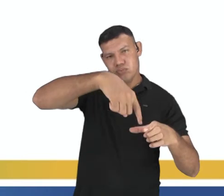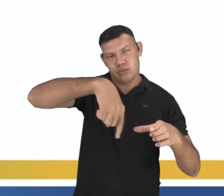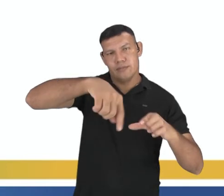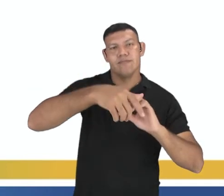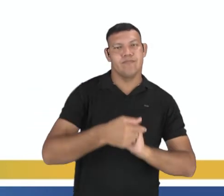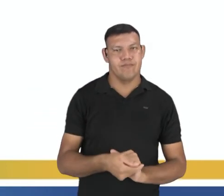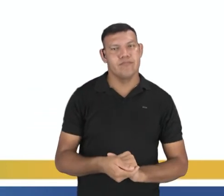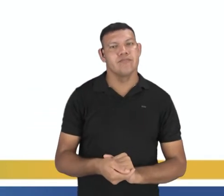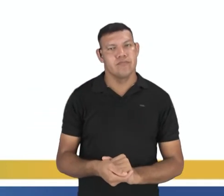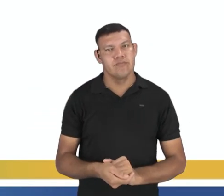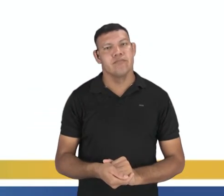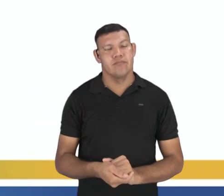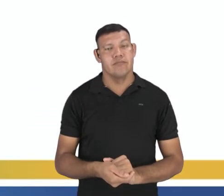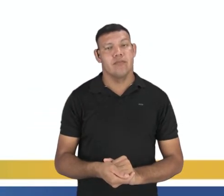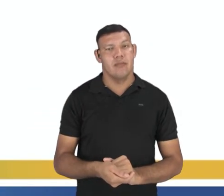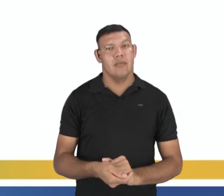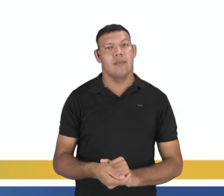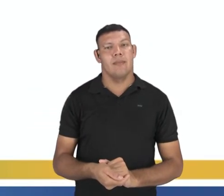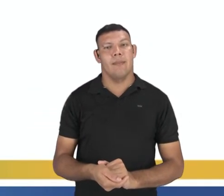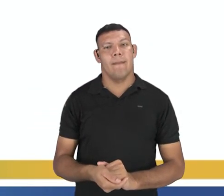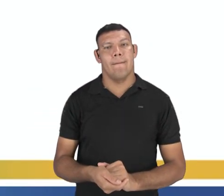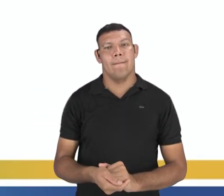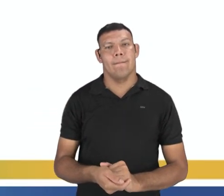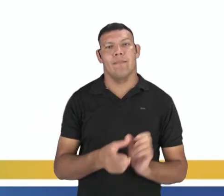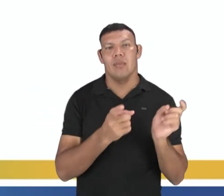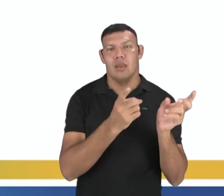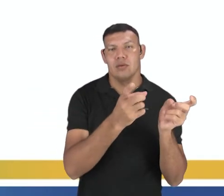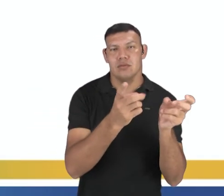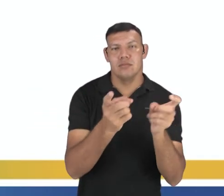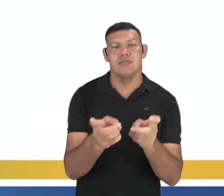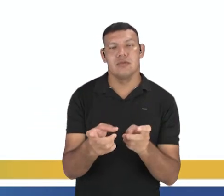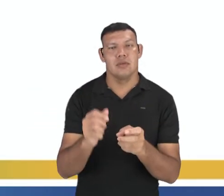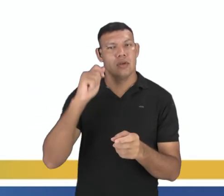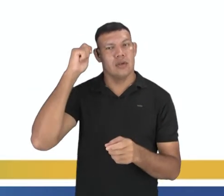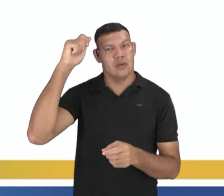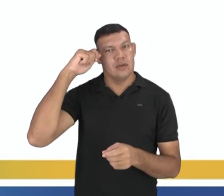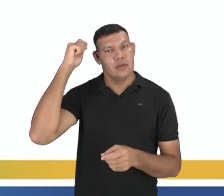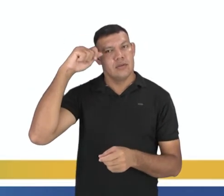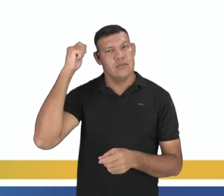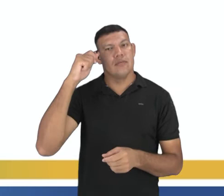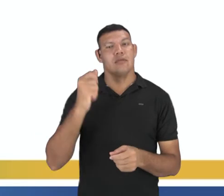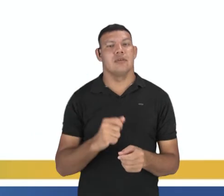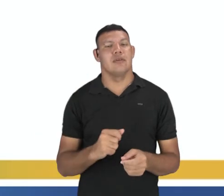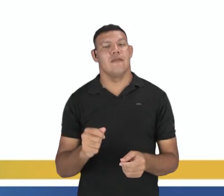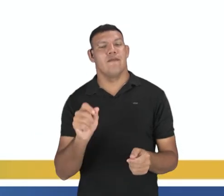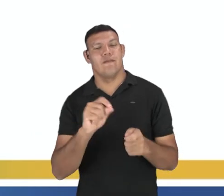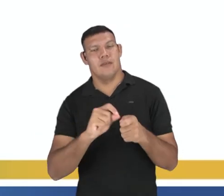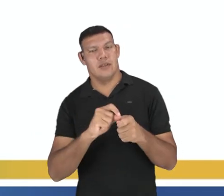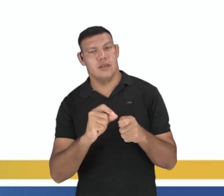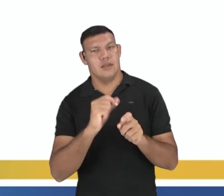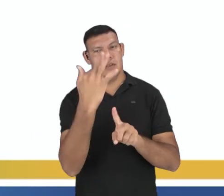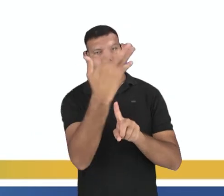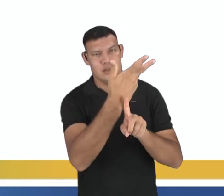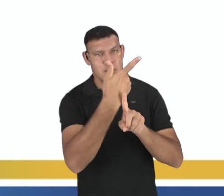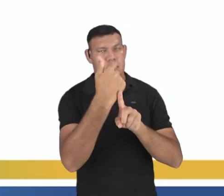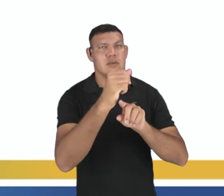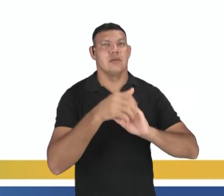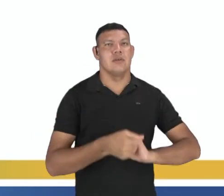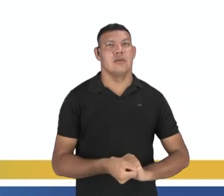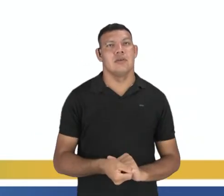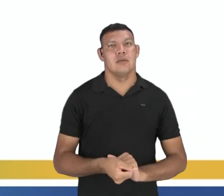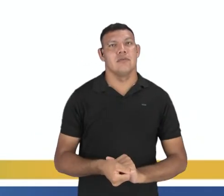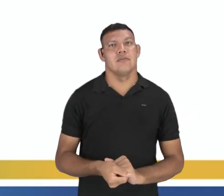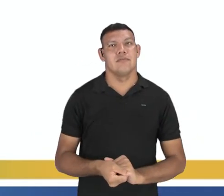chegou a predominância absoluta do comer e sobre o artístico na produção musical E aí nós vemos na imagem